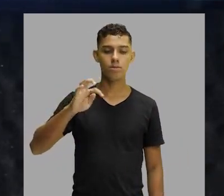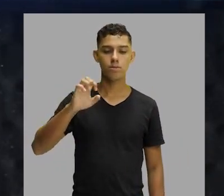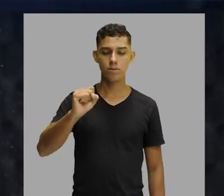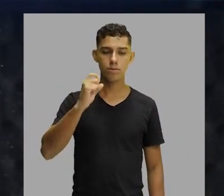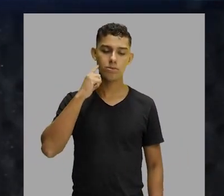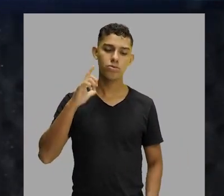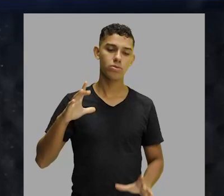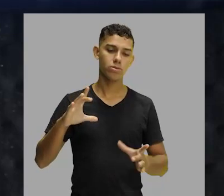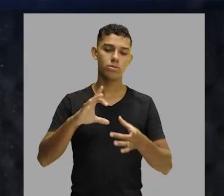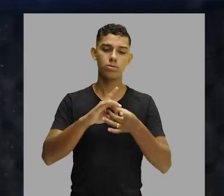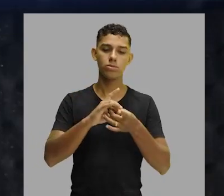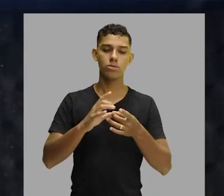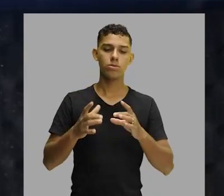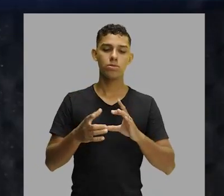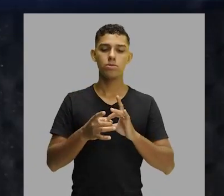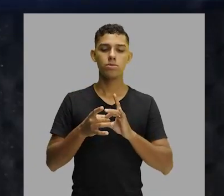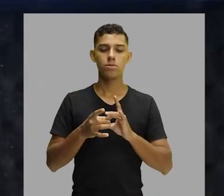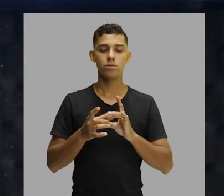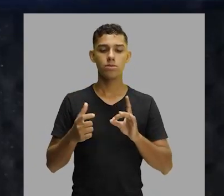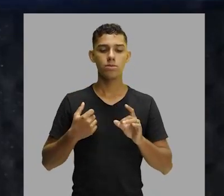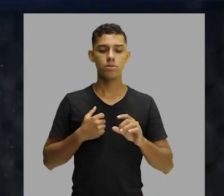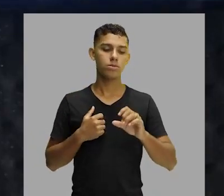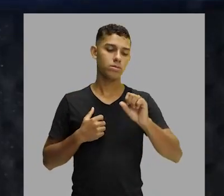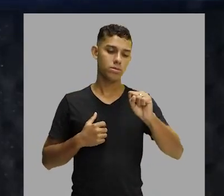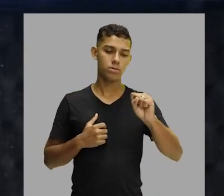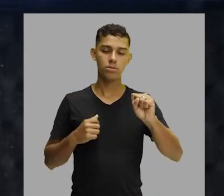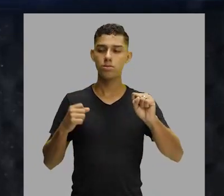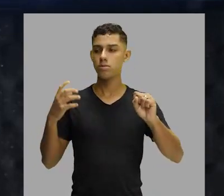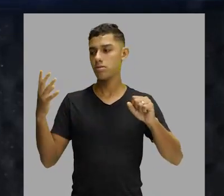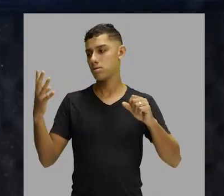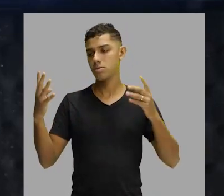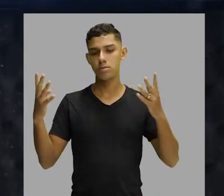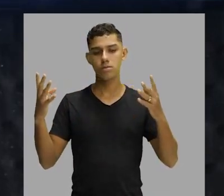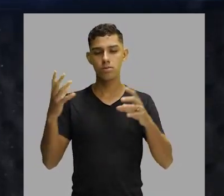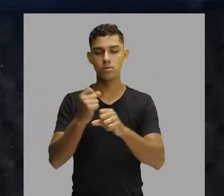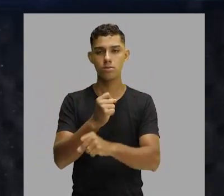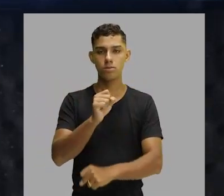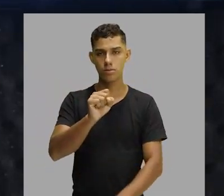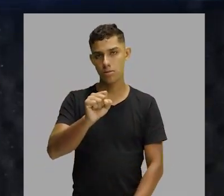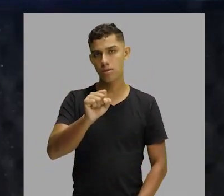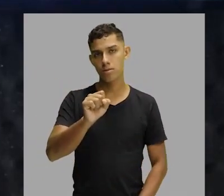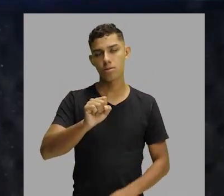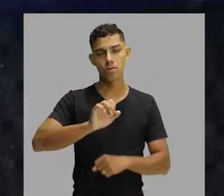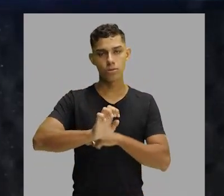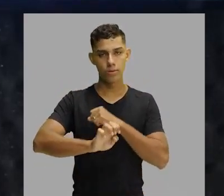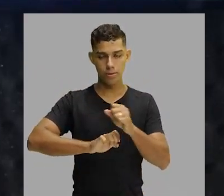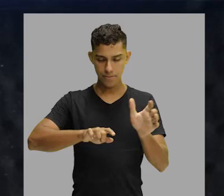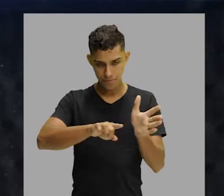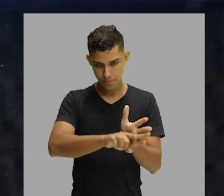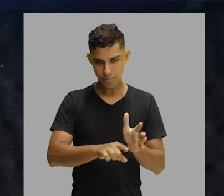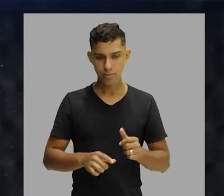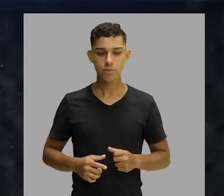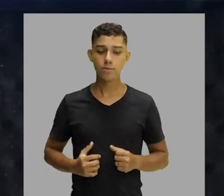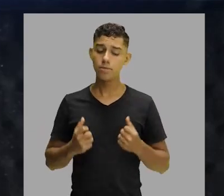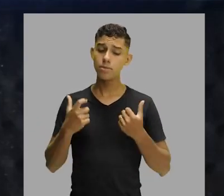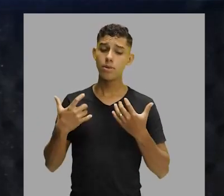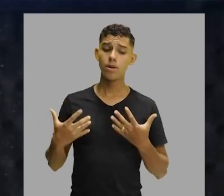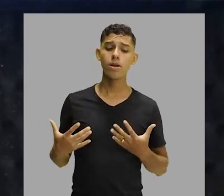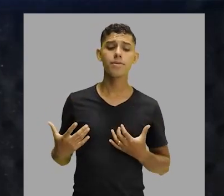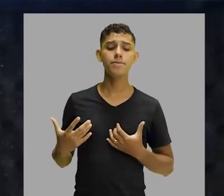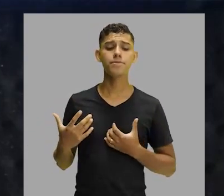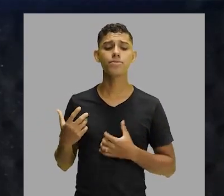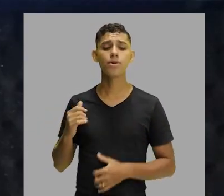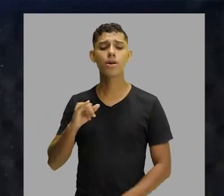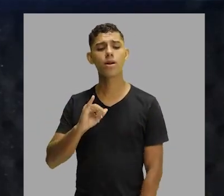né, compartilham, ficam 8 elétrons aí na última camada. Tá, ok? Mas eu coloco essa impureza. A impureza do tipo P, né,